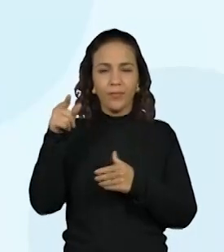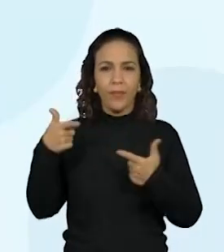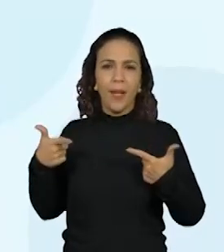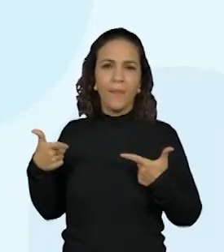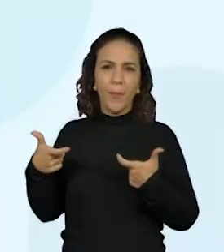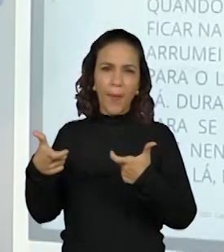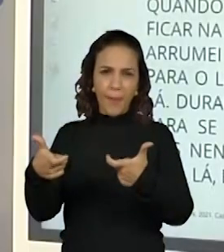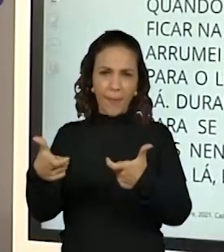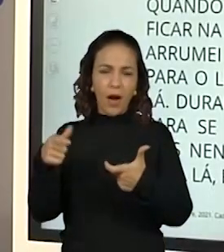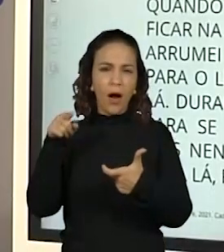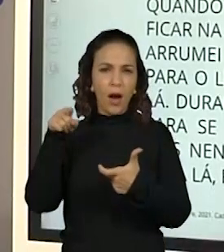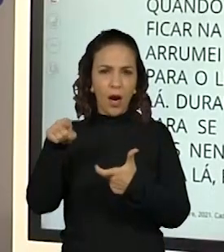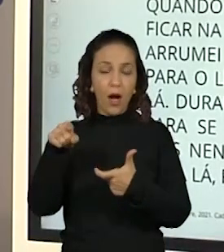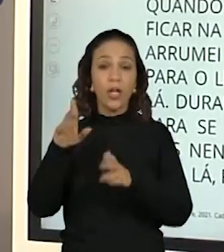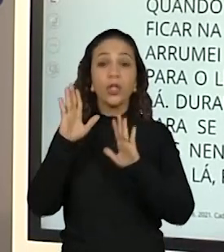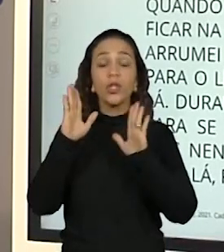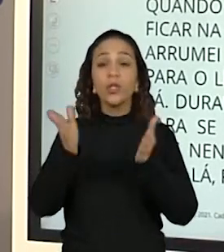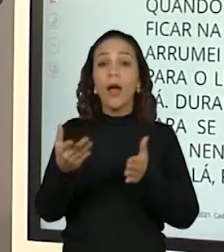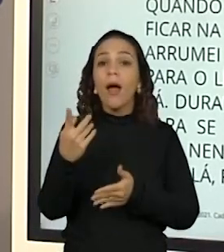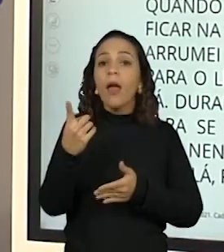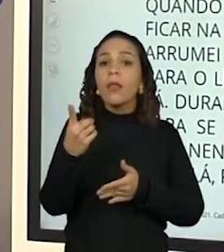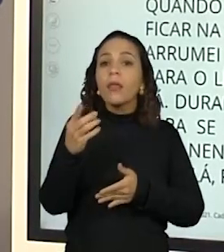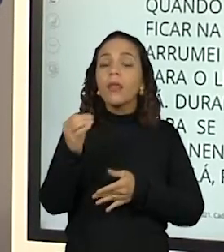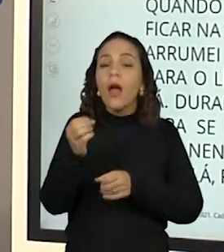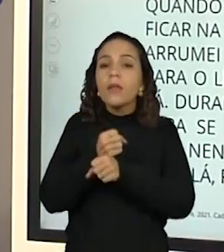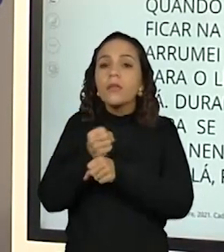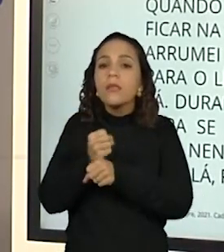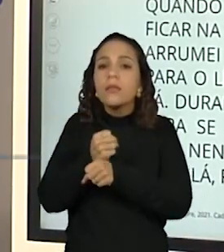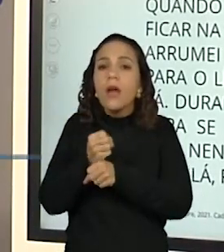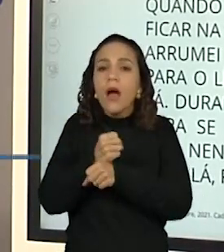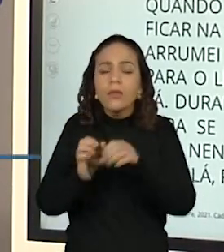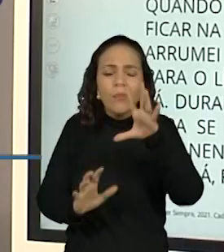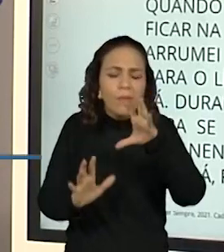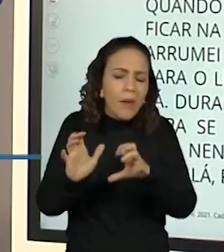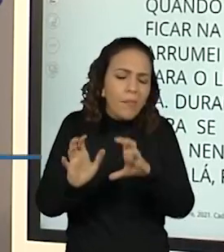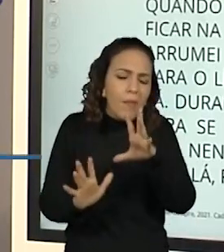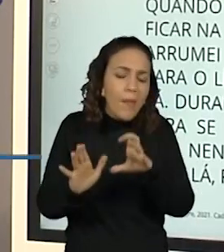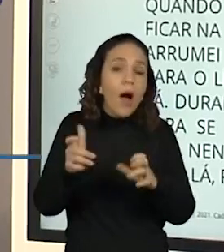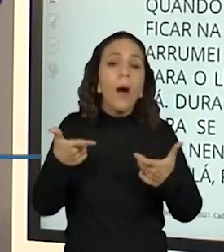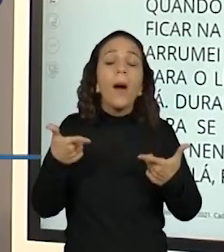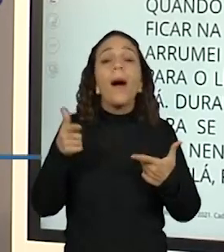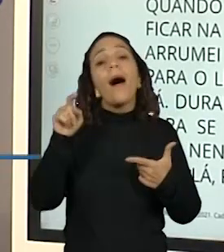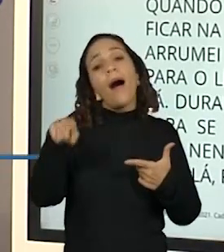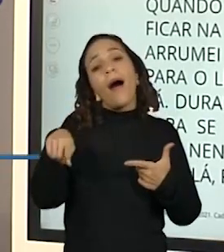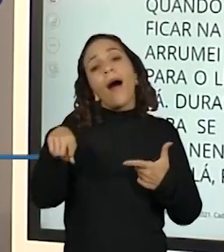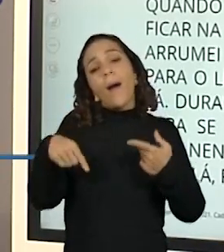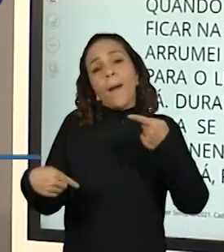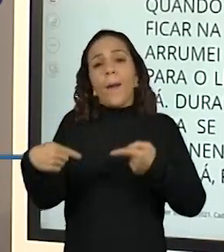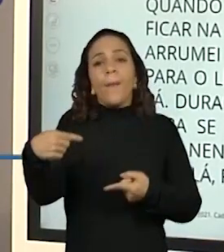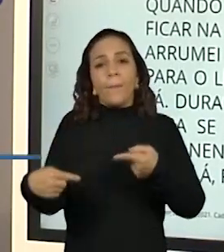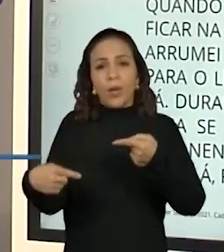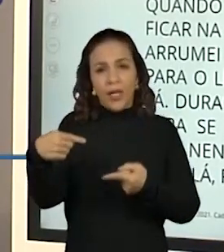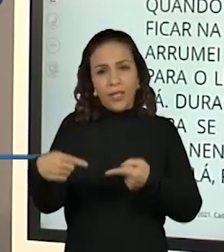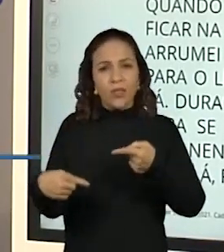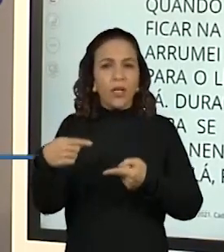há 10 anos, ora, é um conflito político e há uma guerra acontecendo.